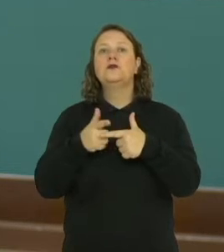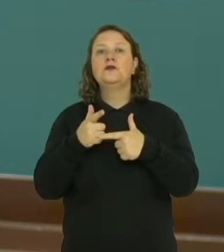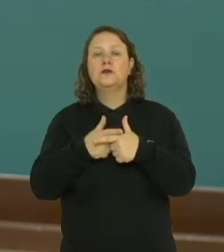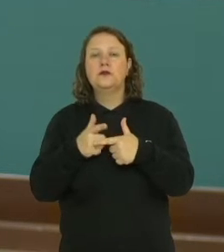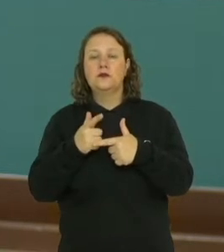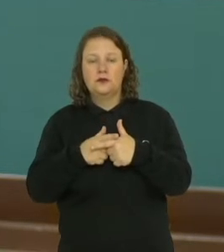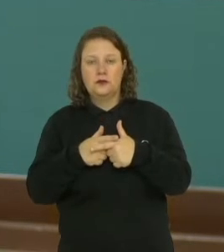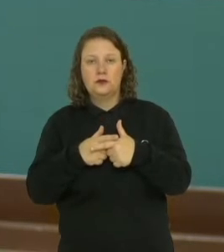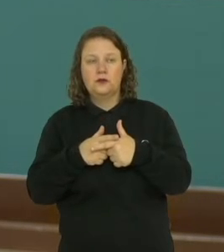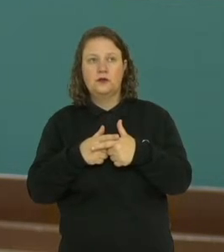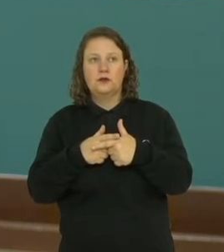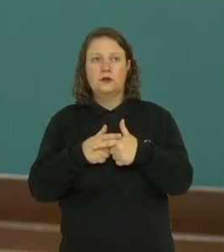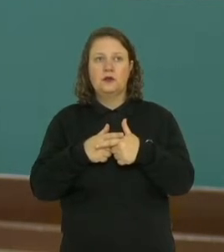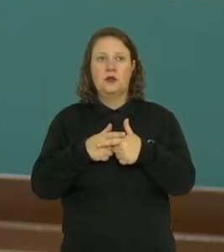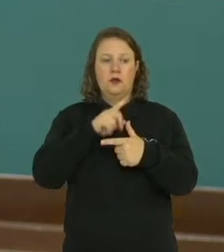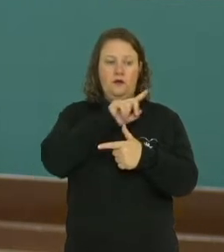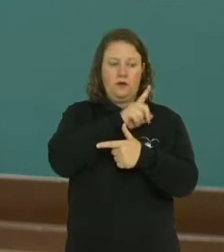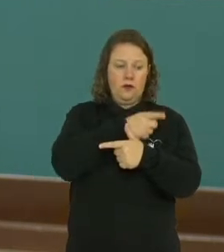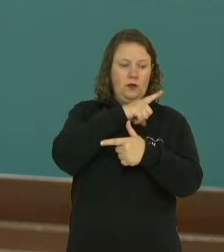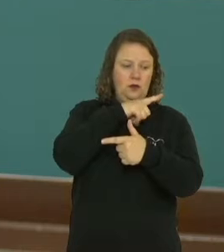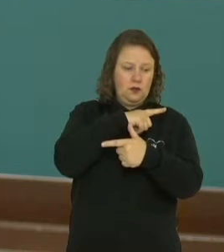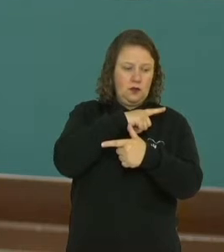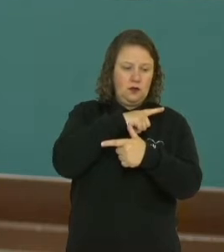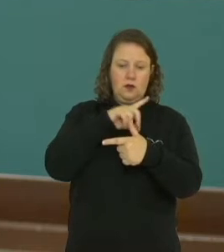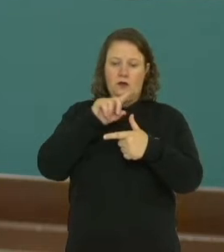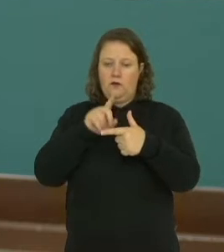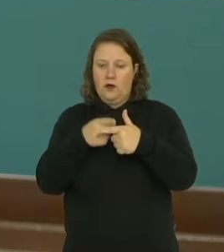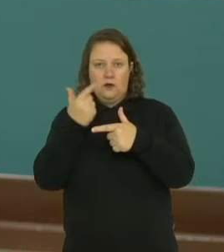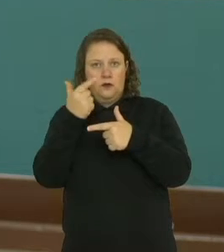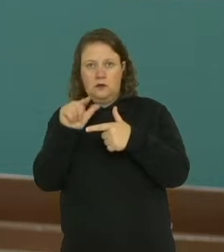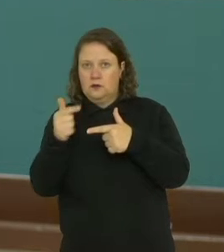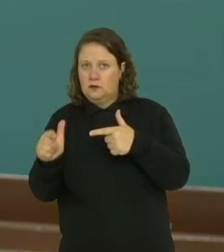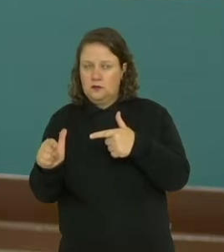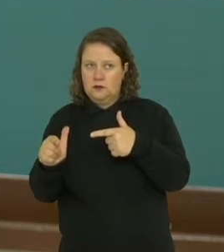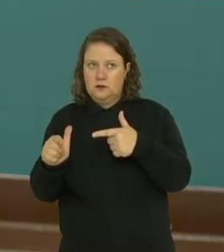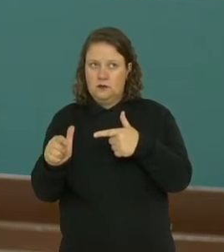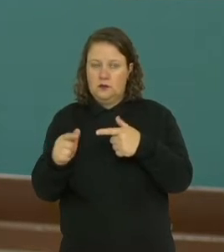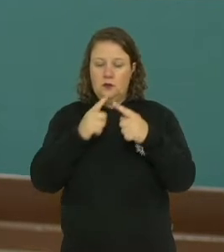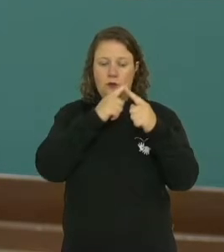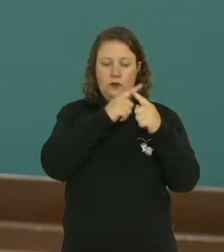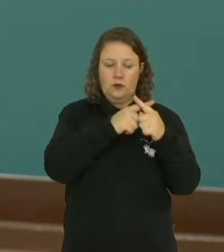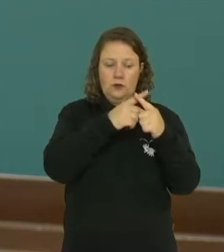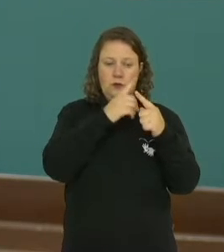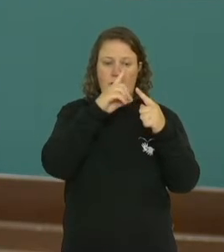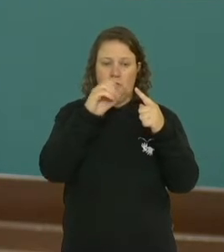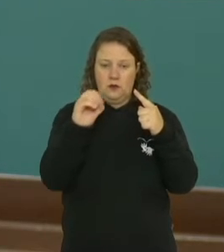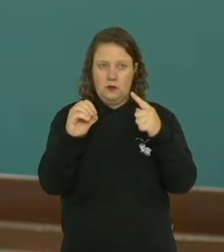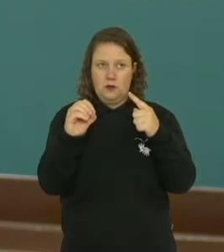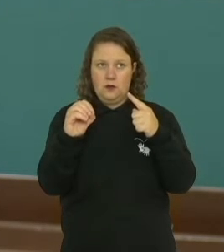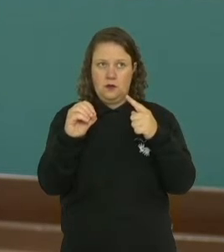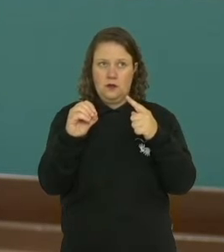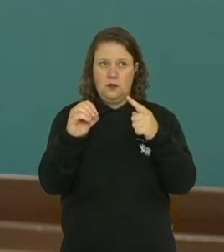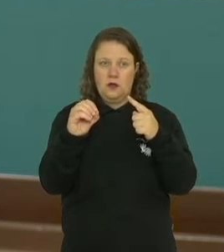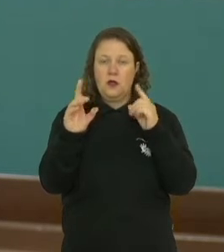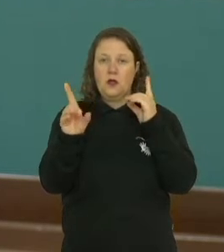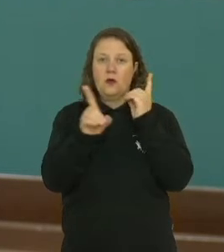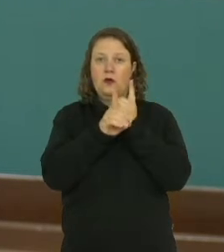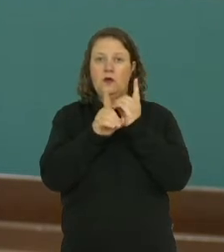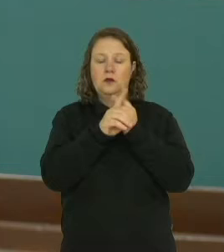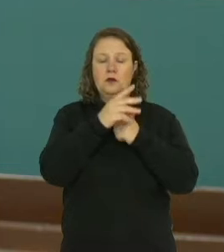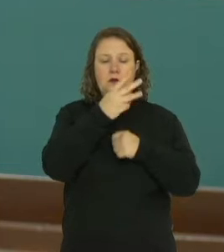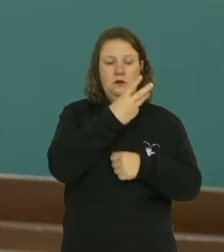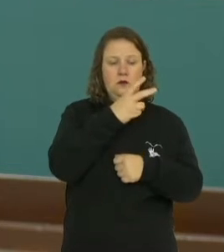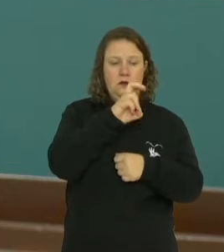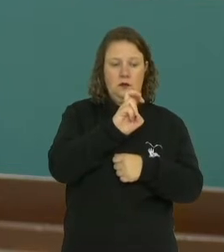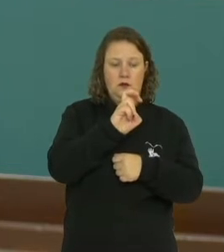não é, nós vamos multiplicar os dois números por 10. Aí a gente vai encontrar 35 e aqui a gente vai